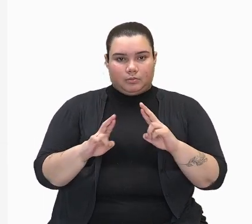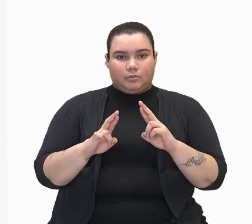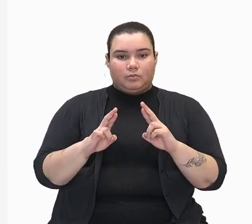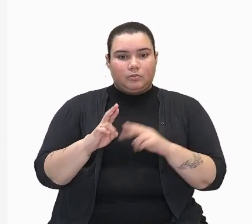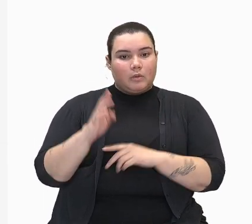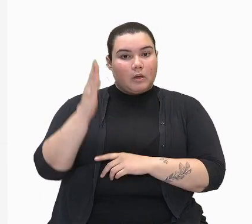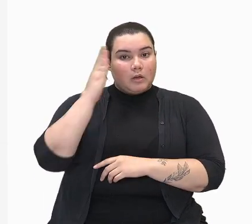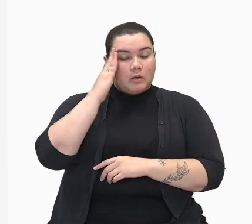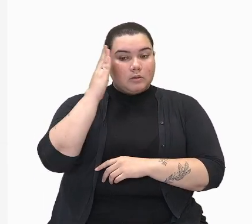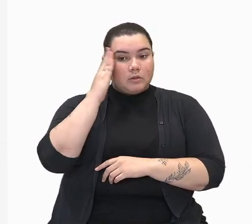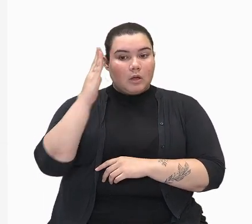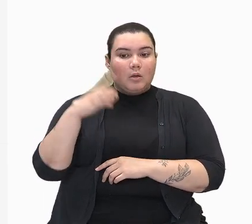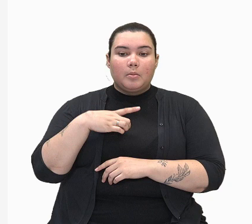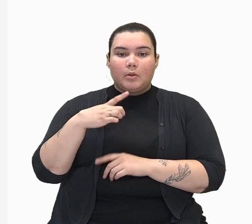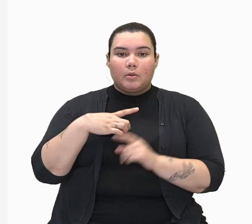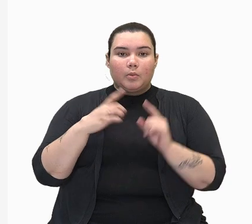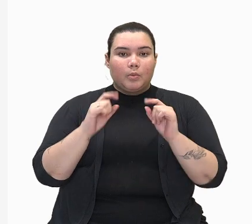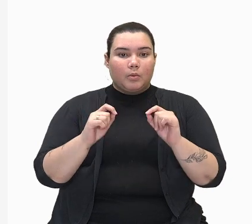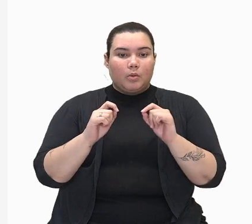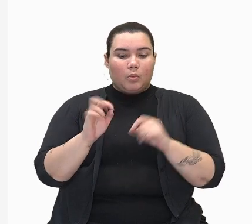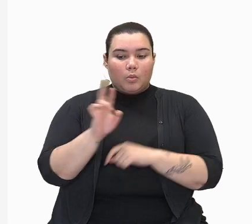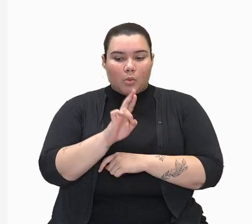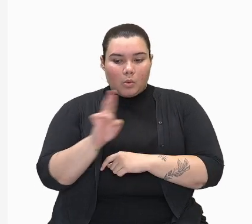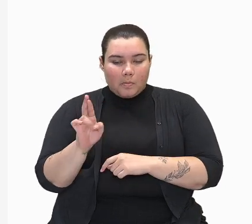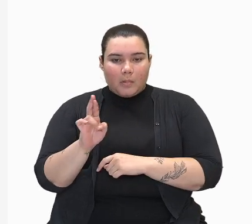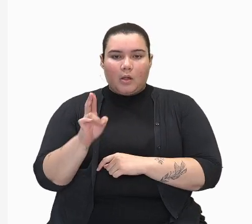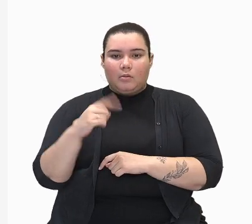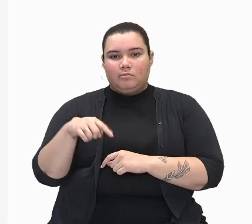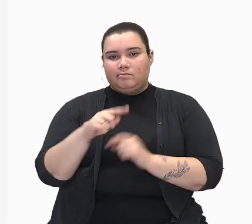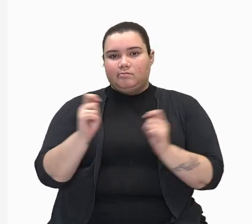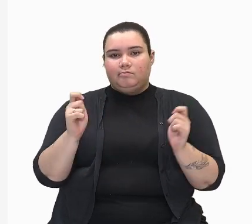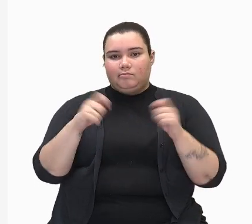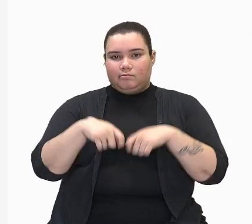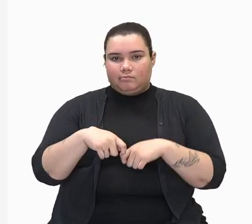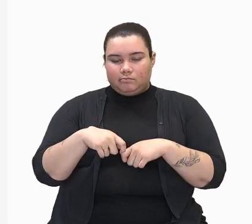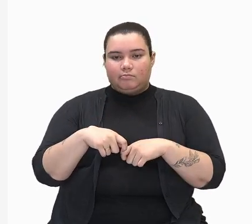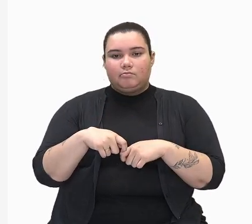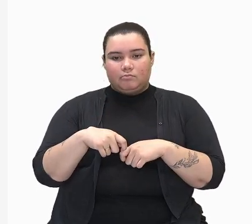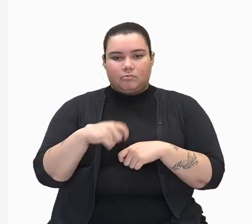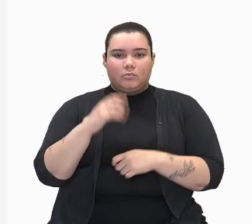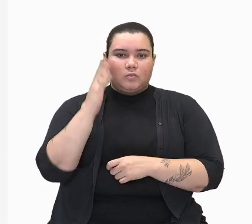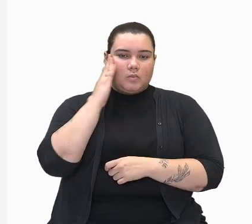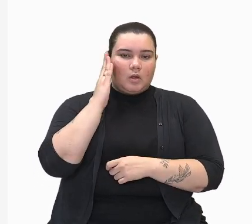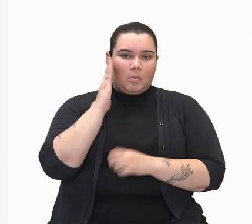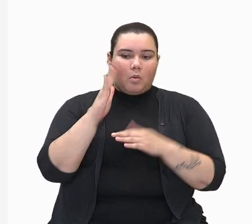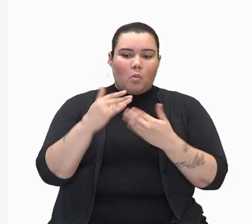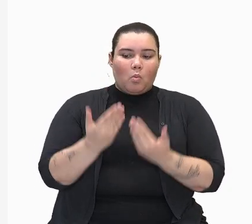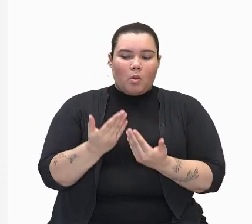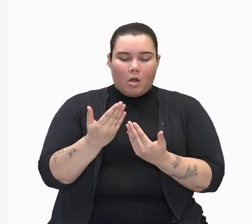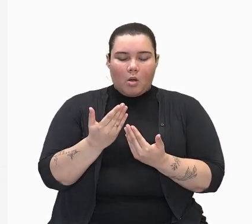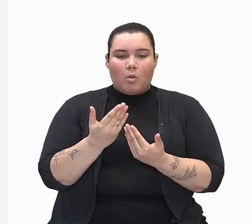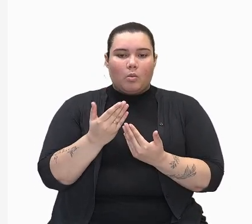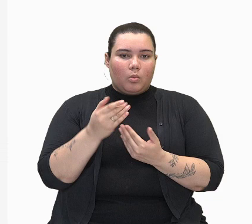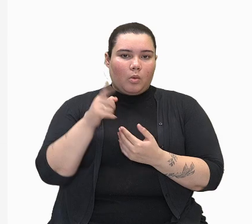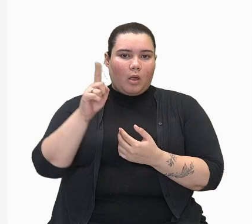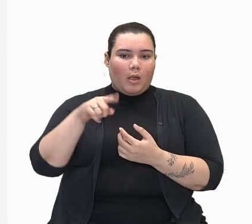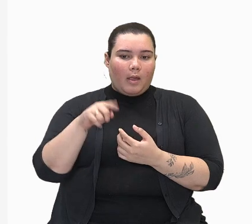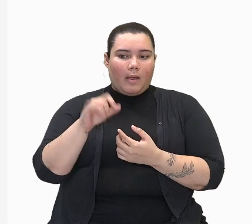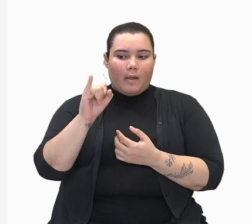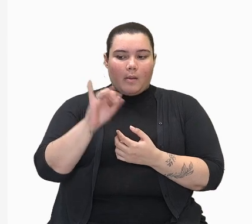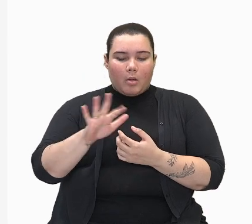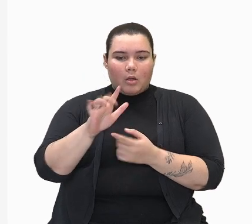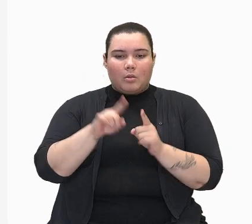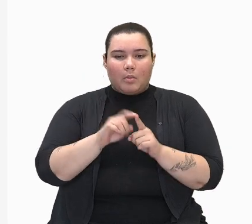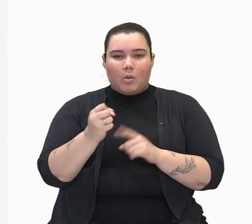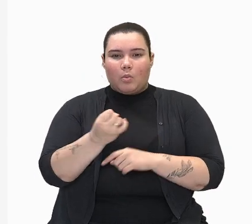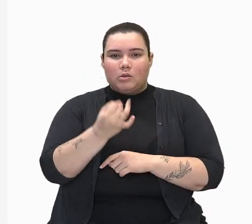aí o nome, você provavelmente já vai saber, então, dizer qual é a quantidade de